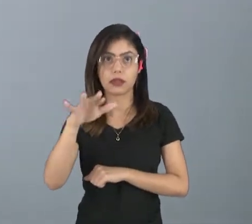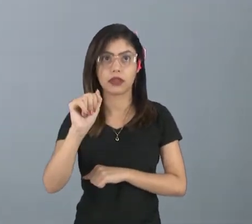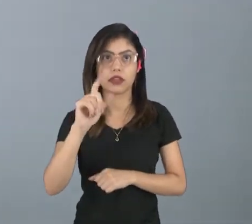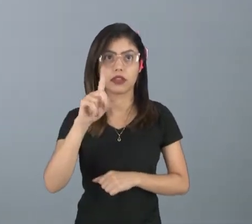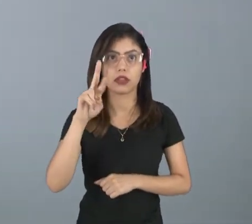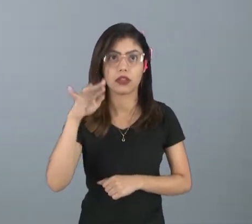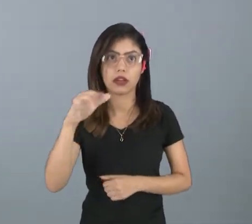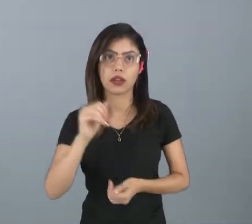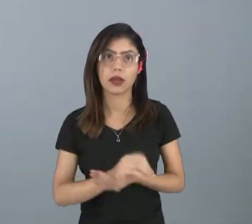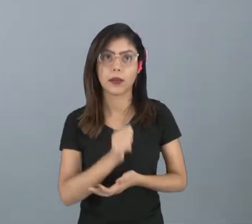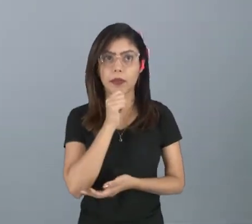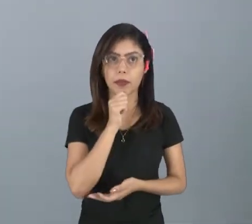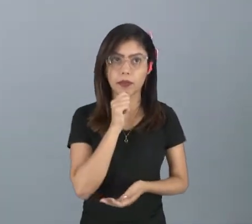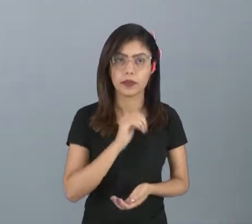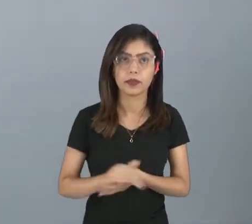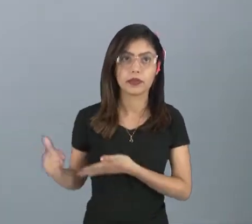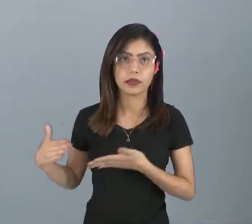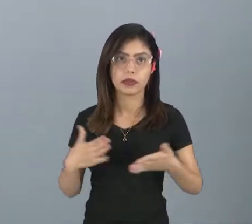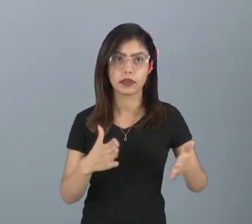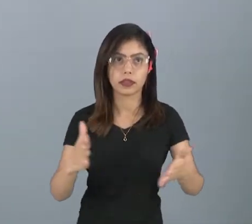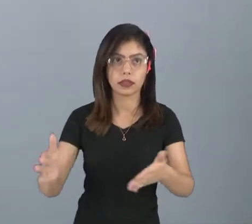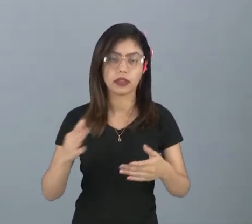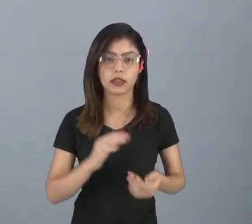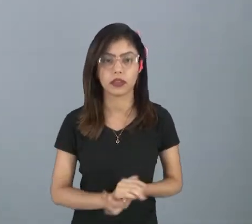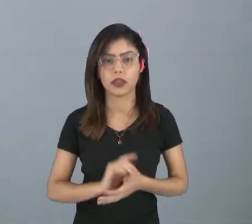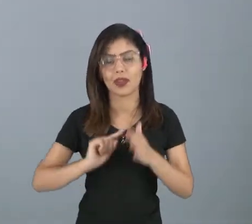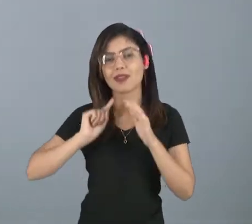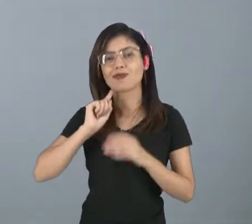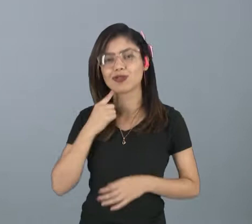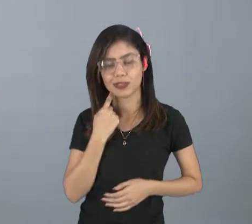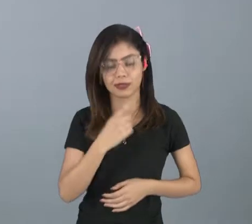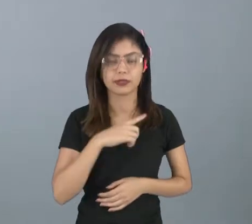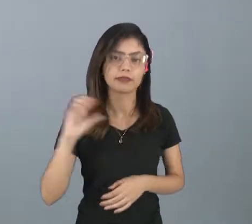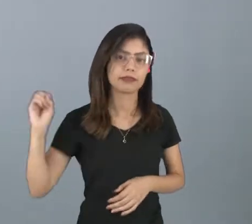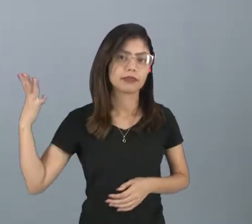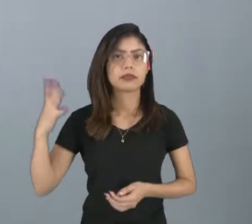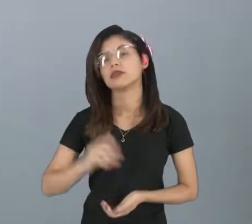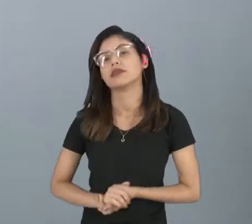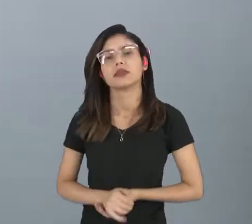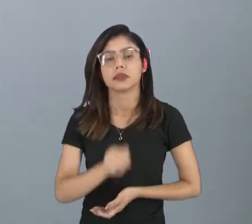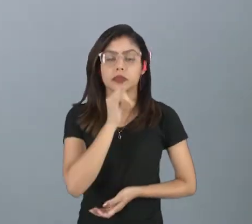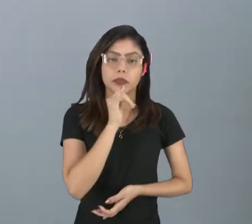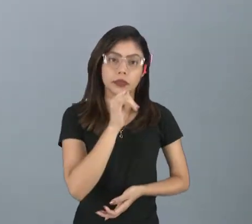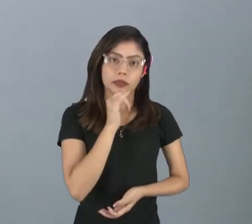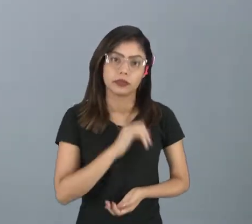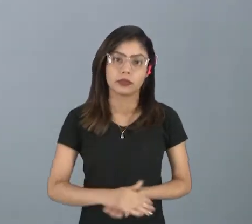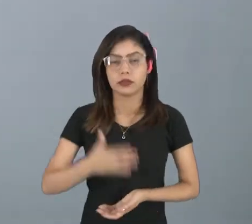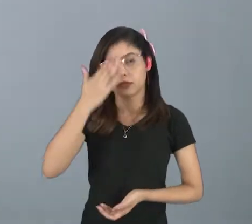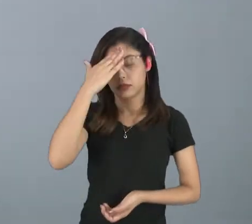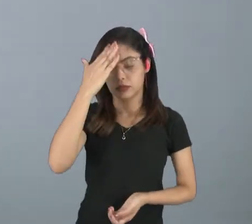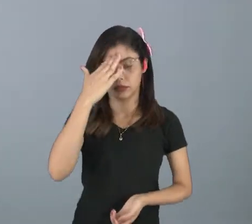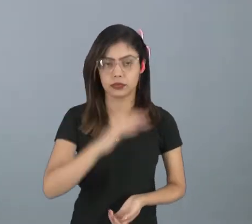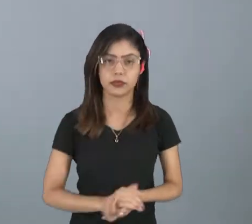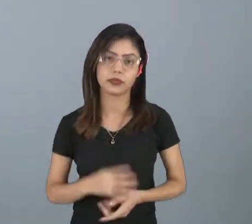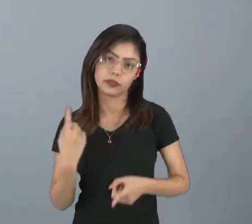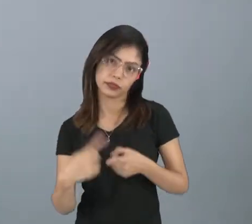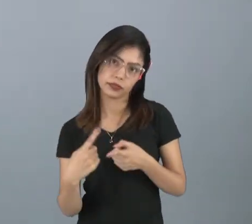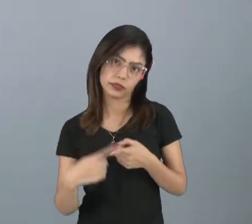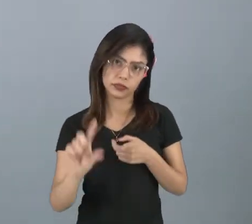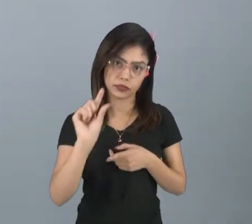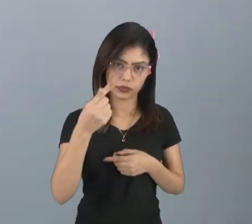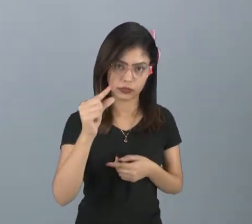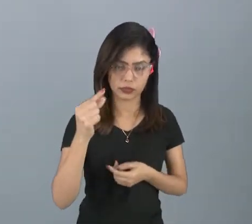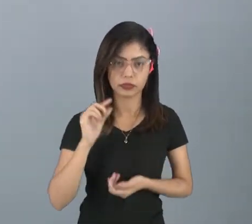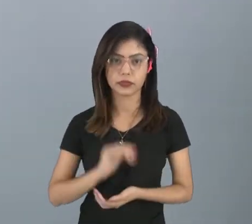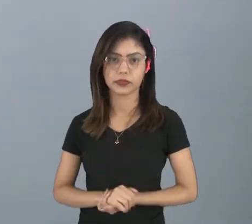cólera e ainda salvou o rio, da poluição que estava acontecendo. Então, com esse exemplo, a gente vai entender um pouquinho da importância do